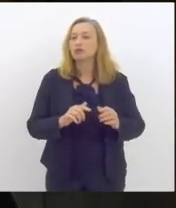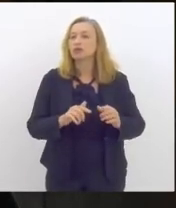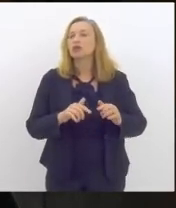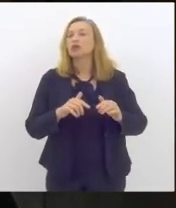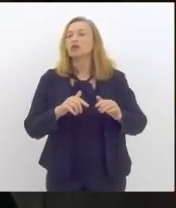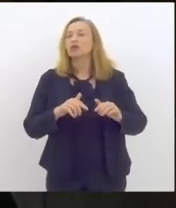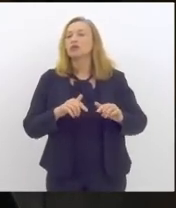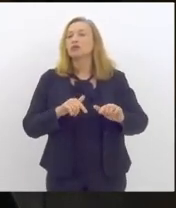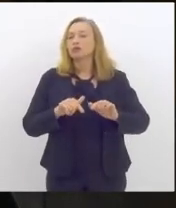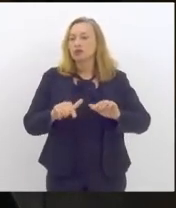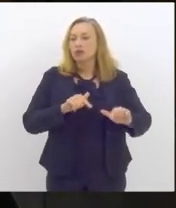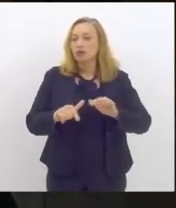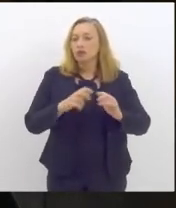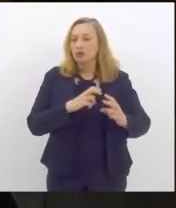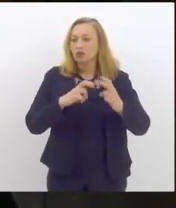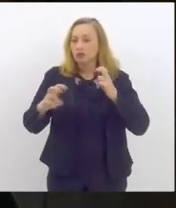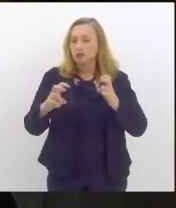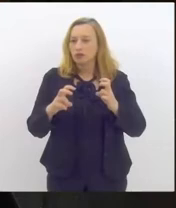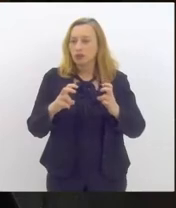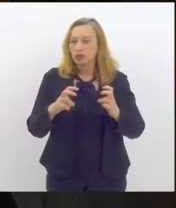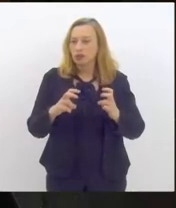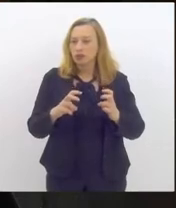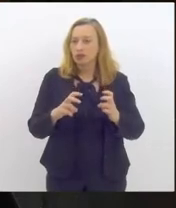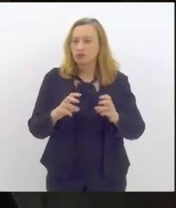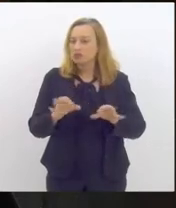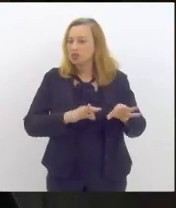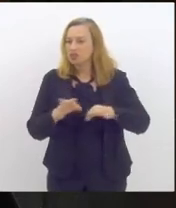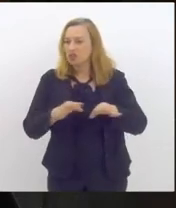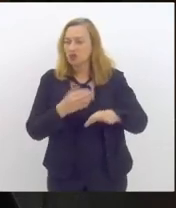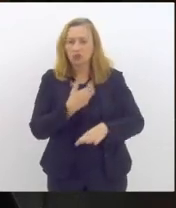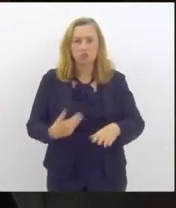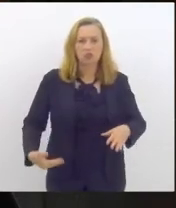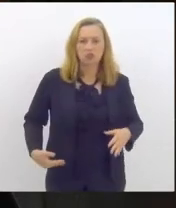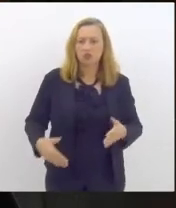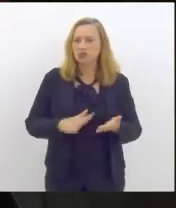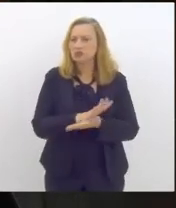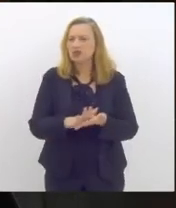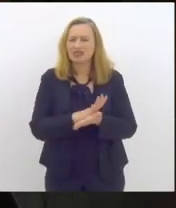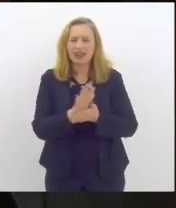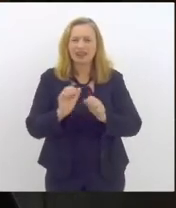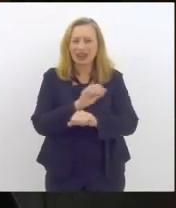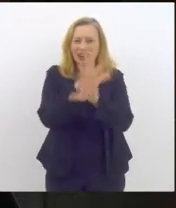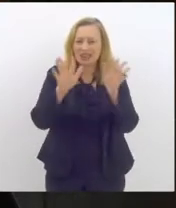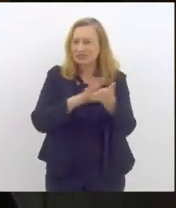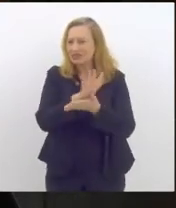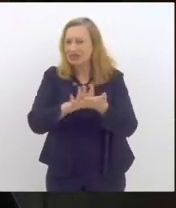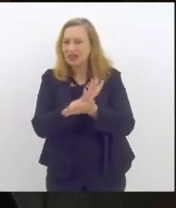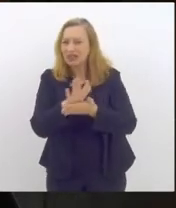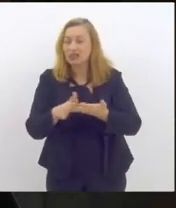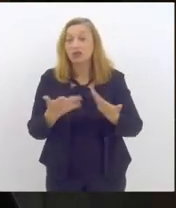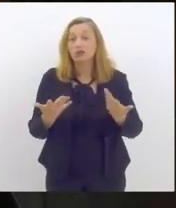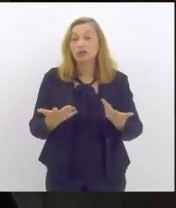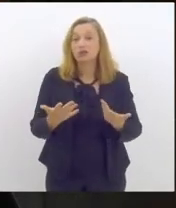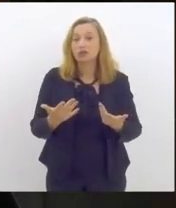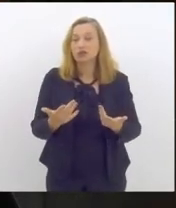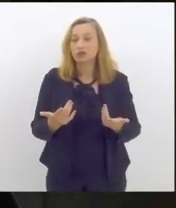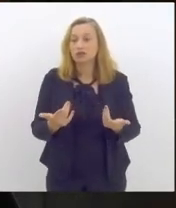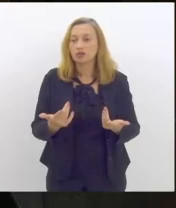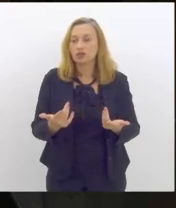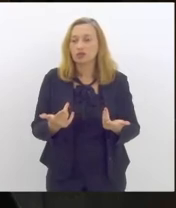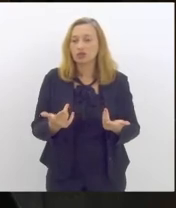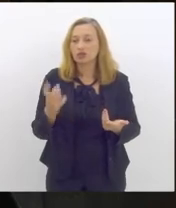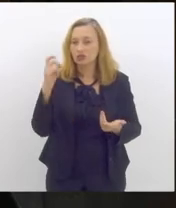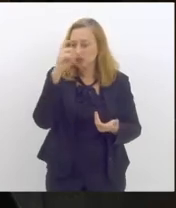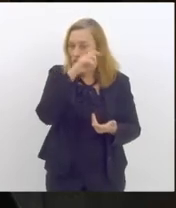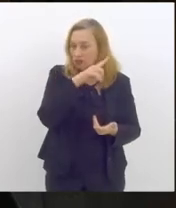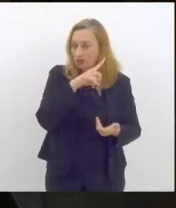trens sem planejamento público sem planejamento democrático sem transparência quando a coisa aperta e vai aumentar o